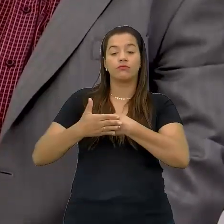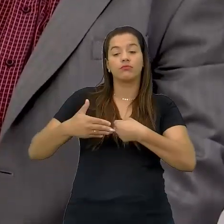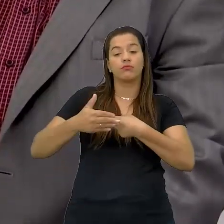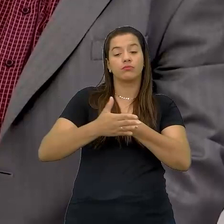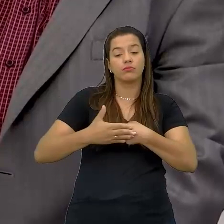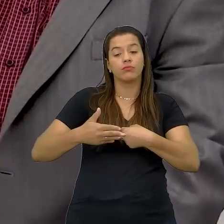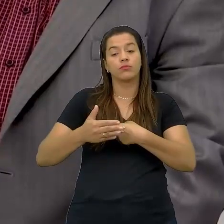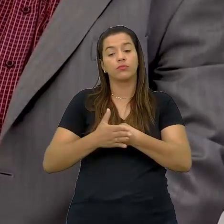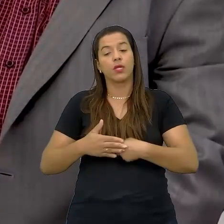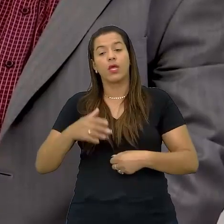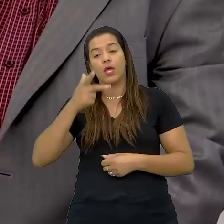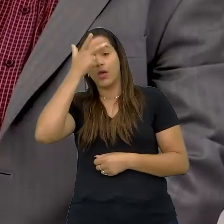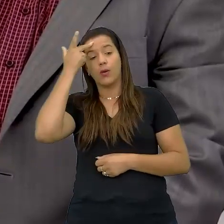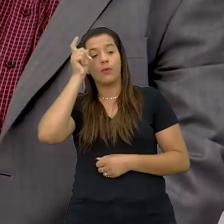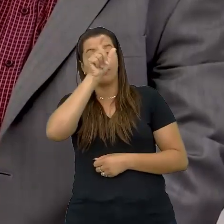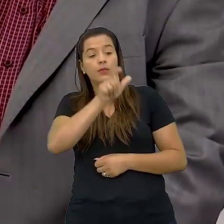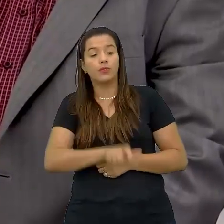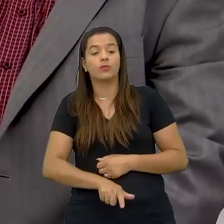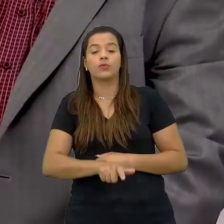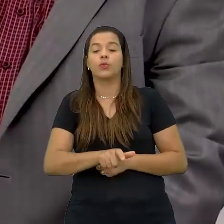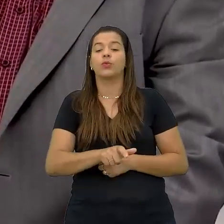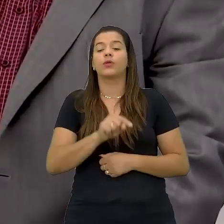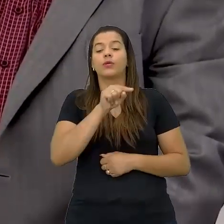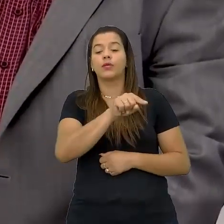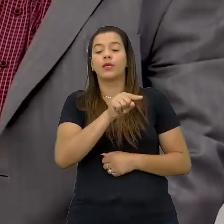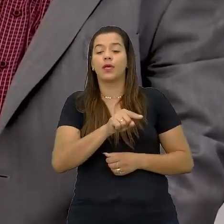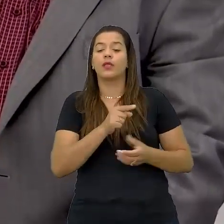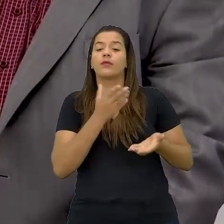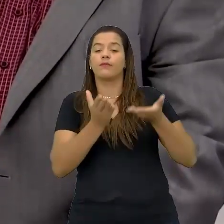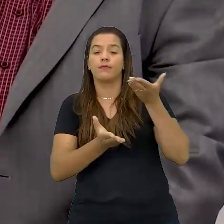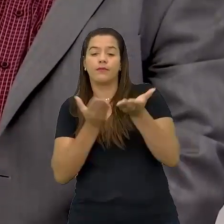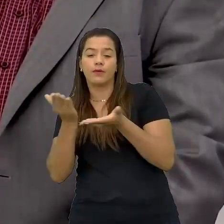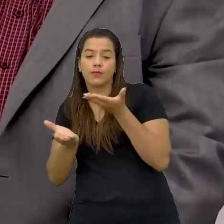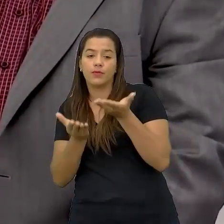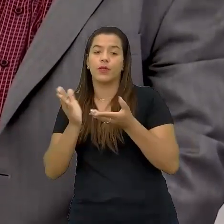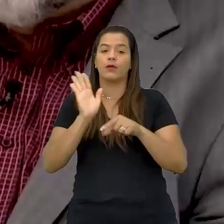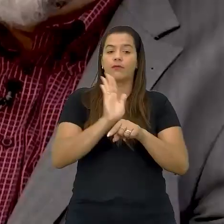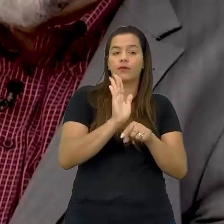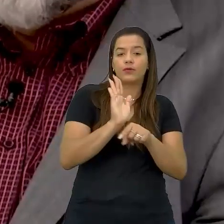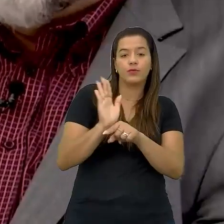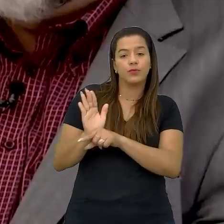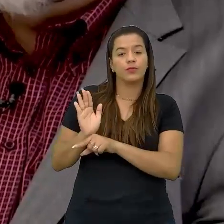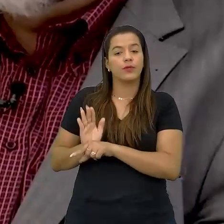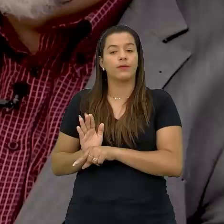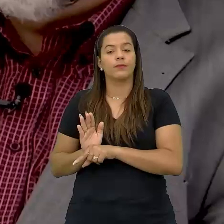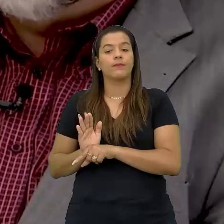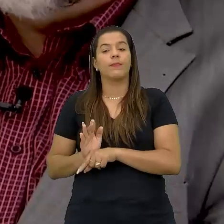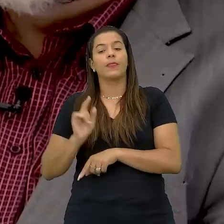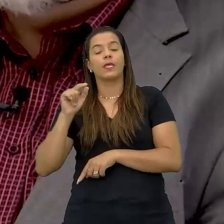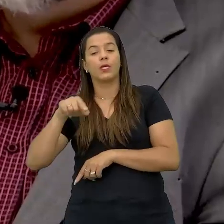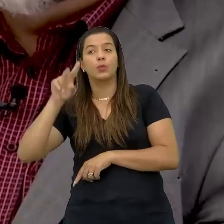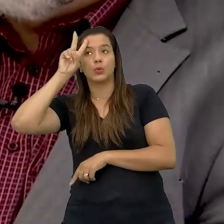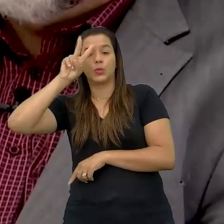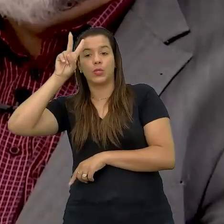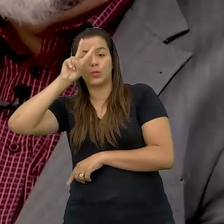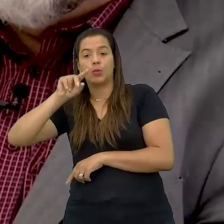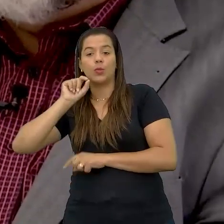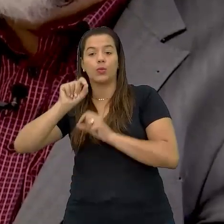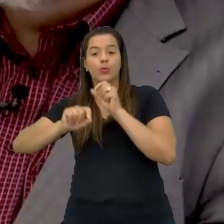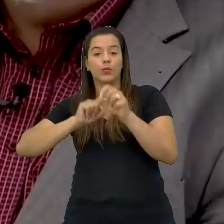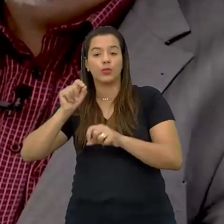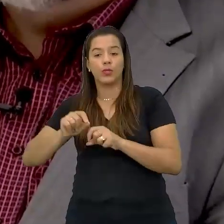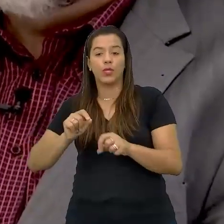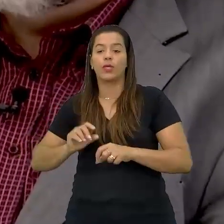vem alguém que cuida por nós, um pró-curador, né, alguém que cuida a nosso favor. Isto é, toda pessoa que é capaz de